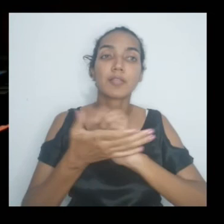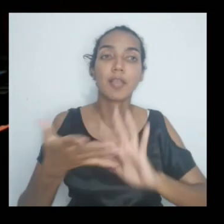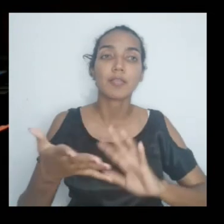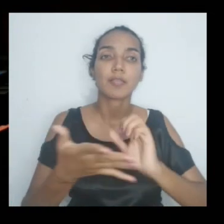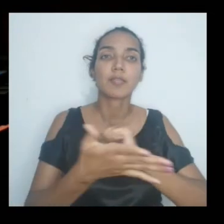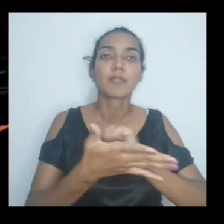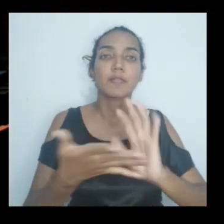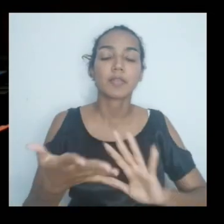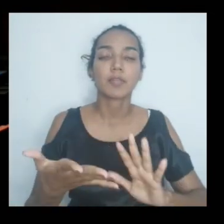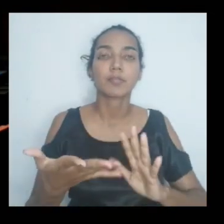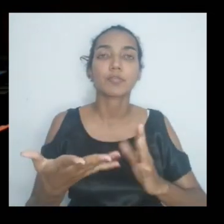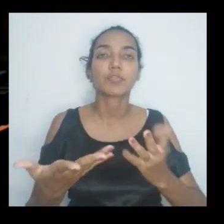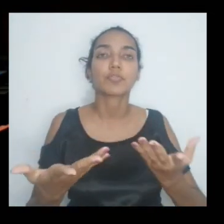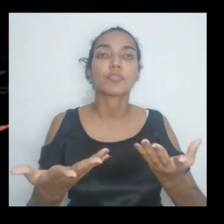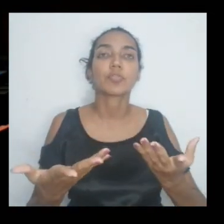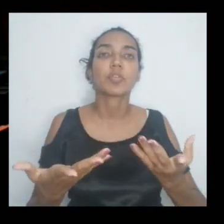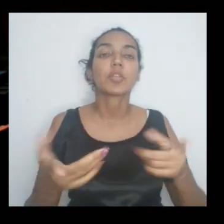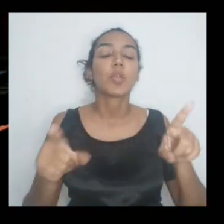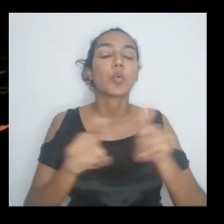repositório de contas com